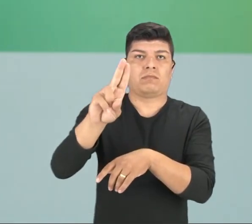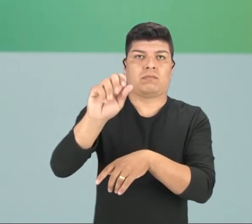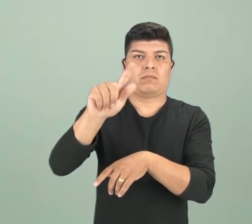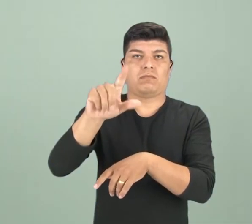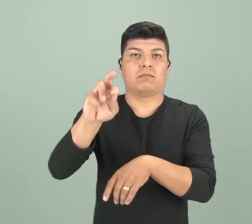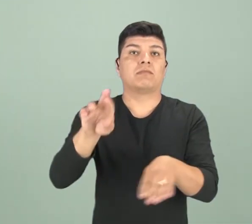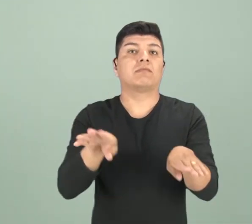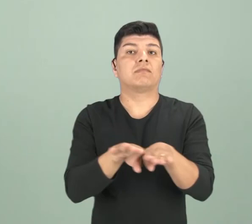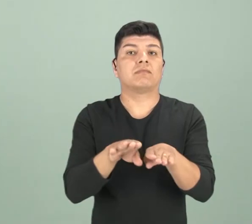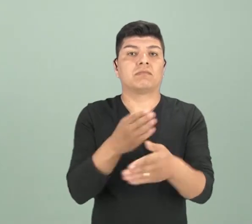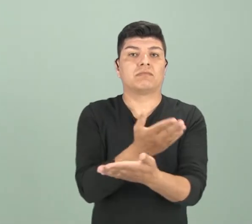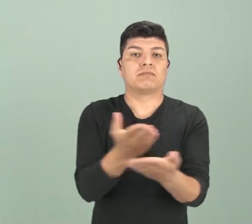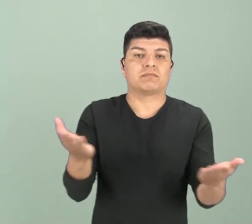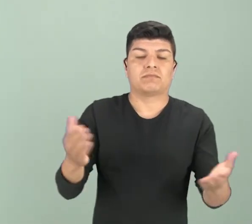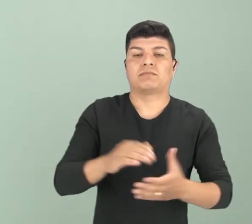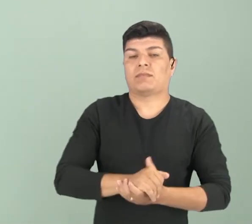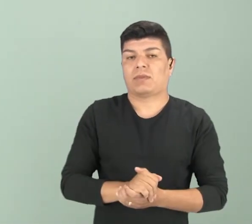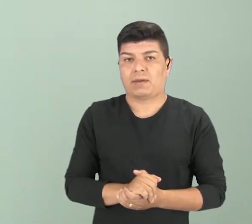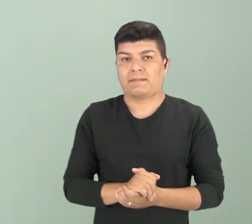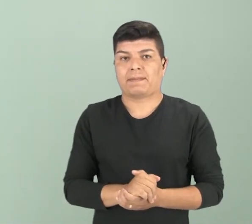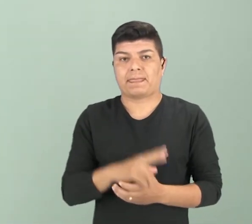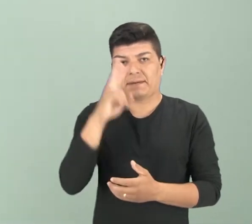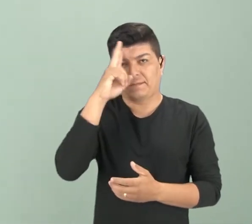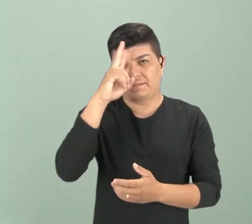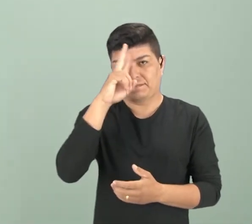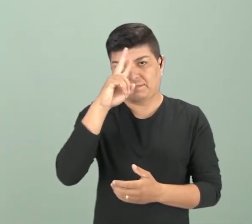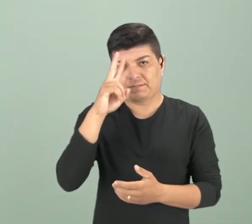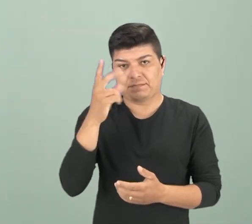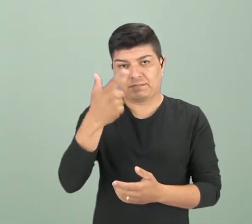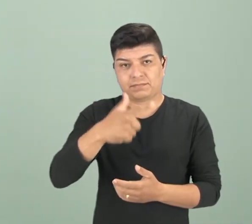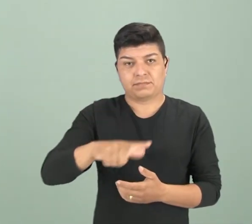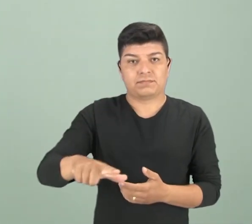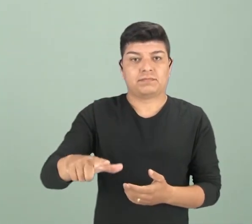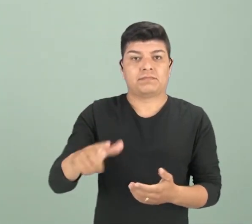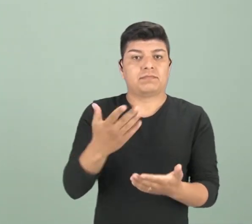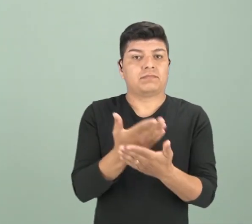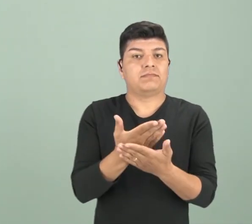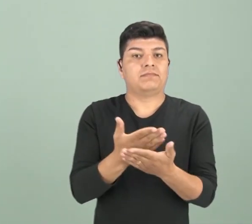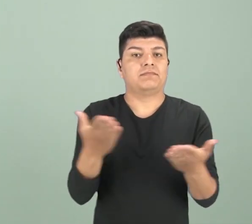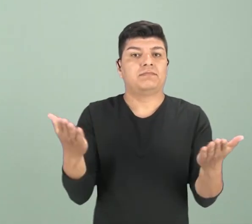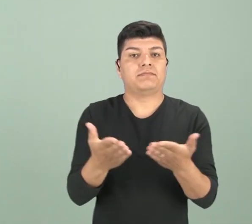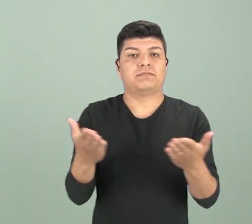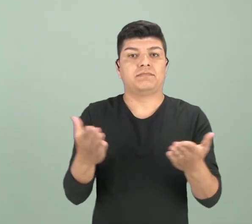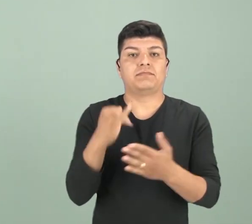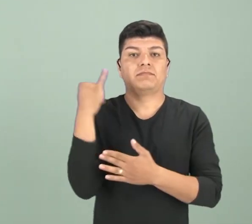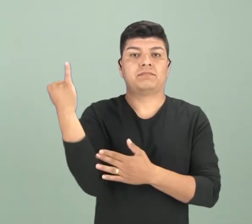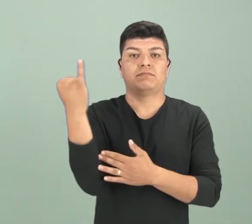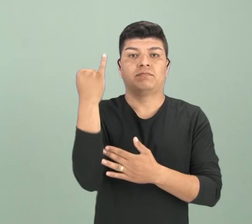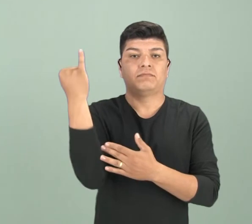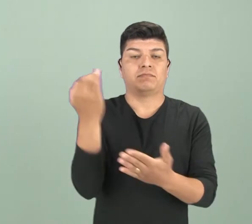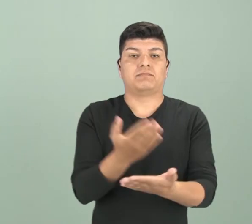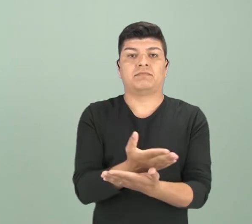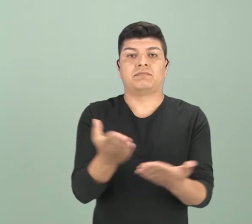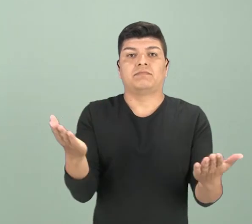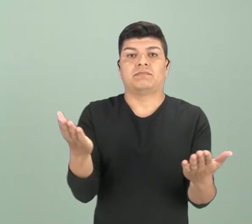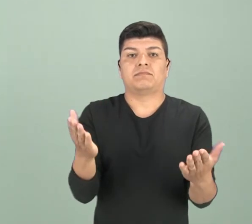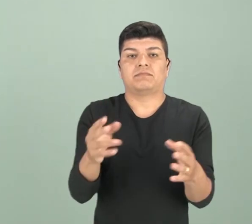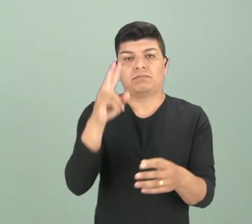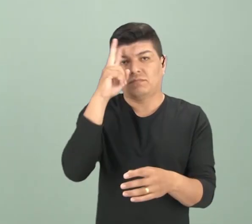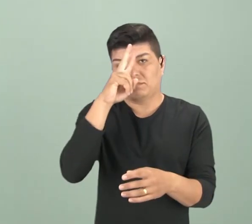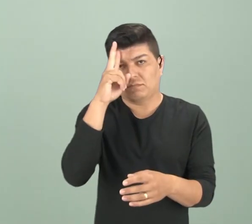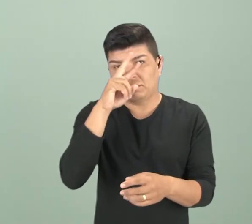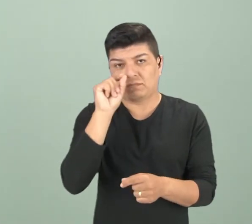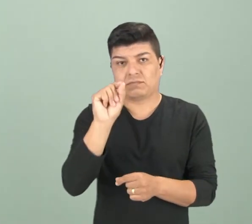pendular. Então, pessoal, relembrando aquilo que nós vimos na nossa aula de hoje, é importante que